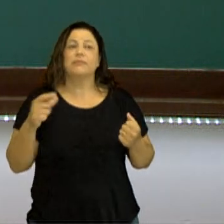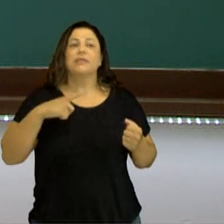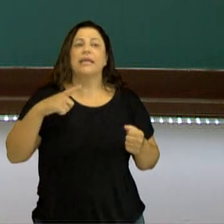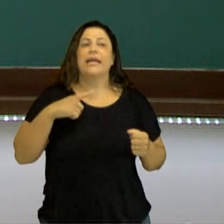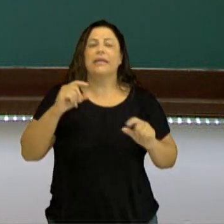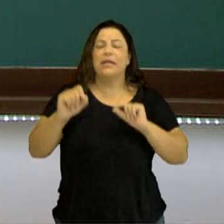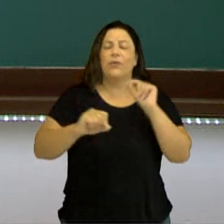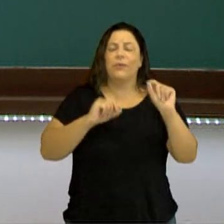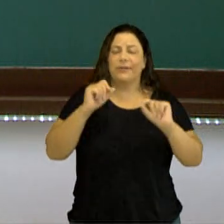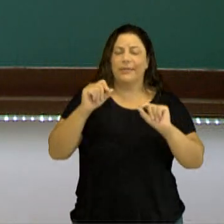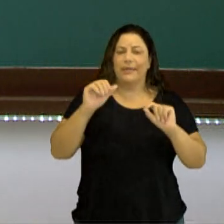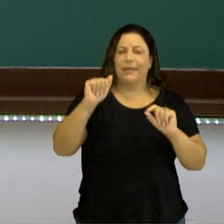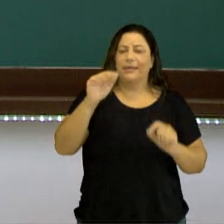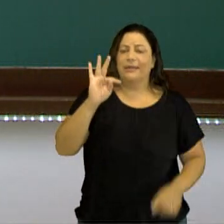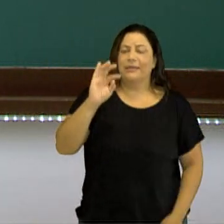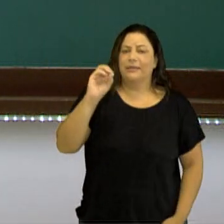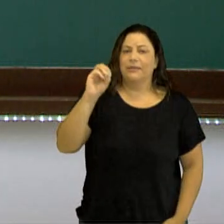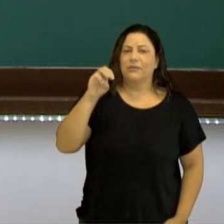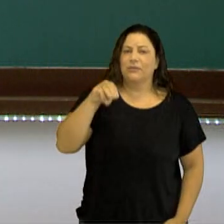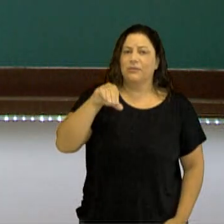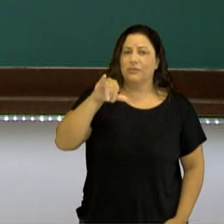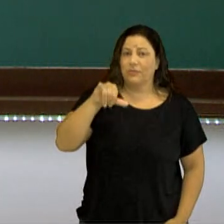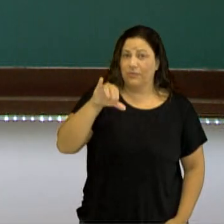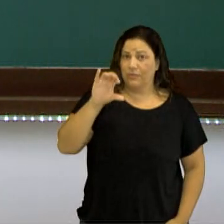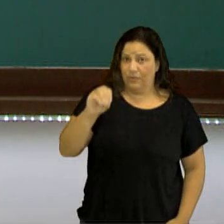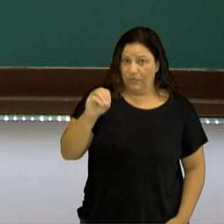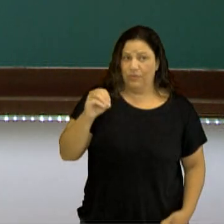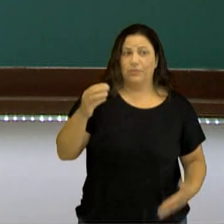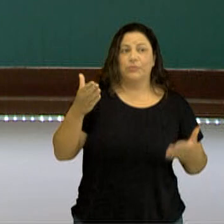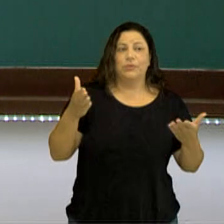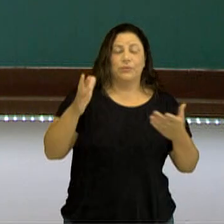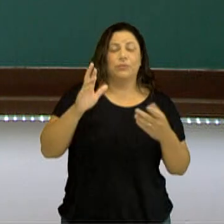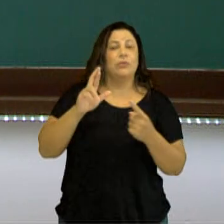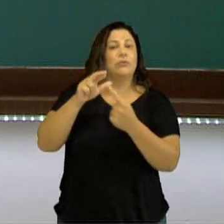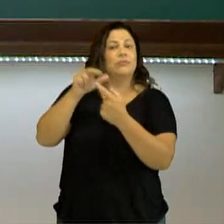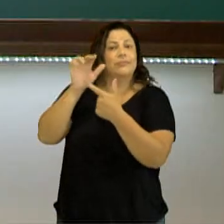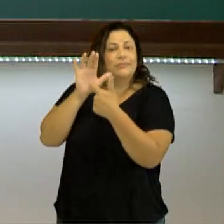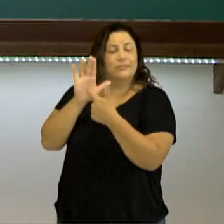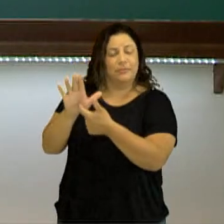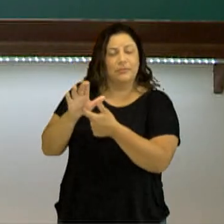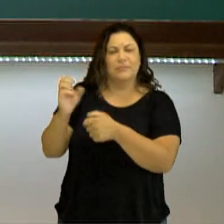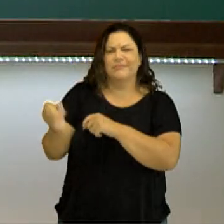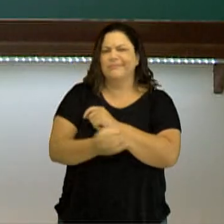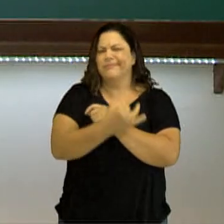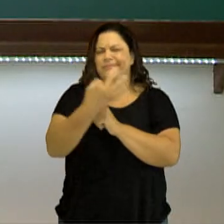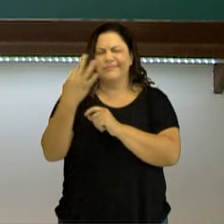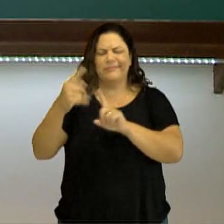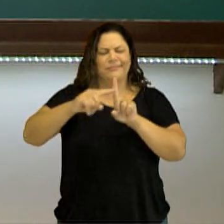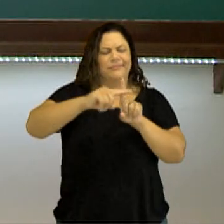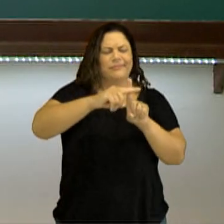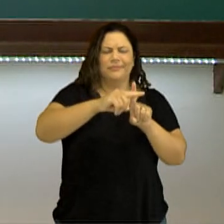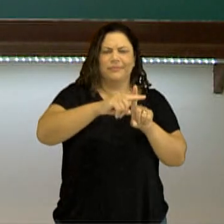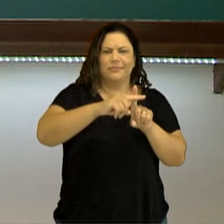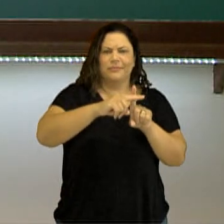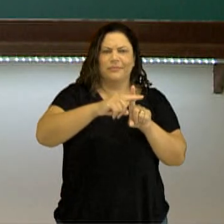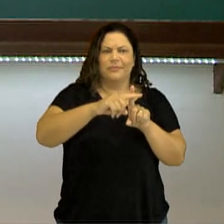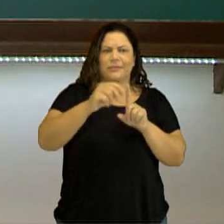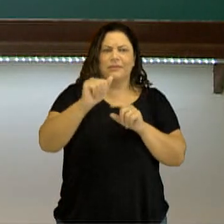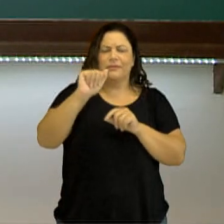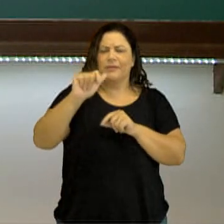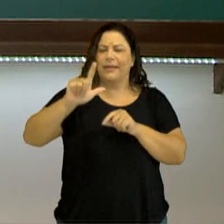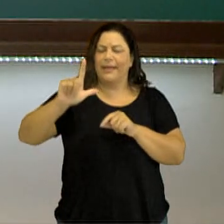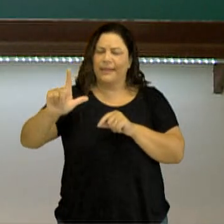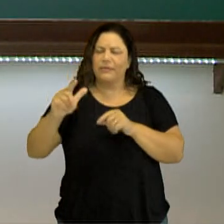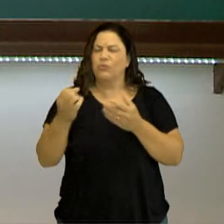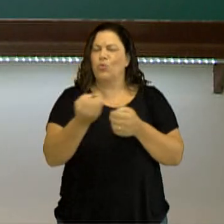atômico. O que mais que ele representa, além de ser o número atômico? Ele representa a quantidade de carga positiva que o alumínio tem, que esse átomo